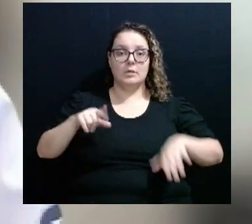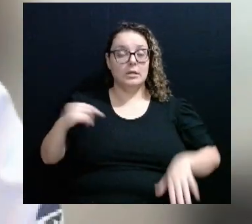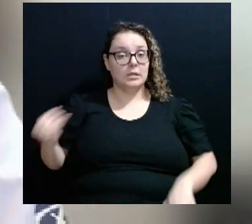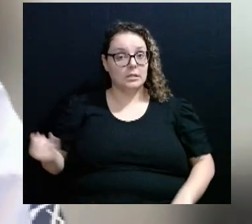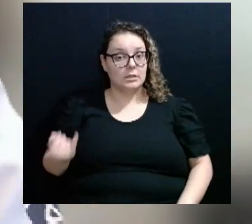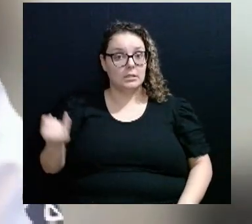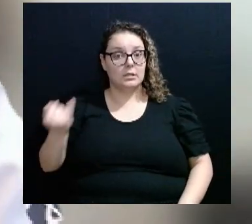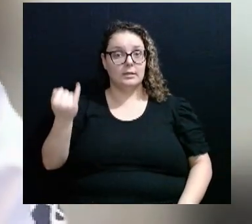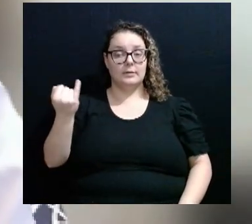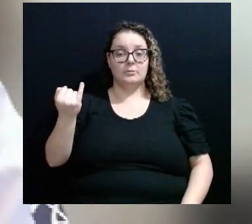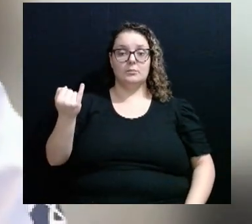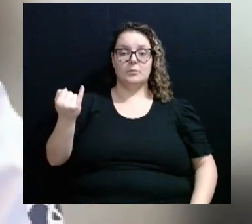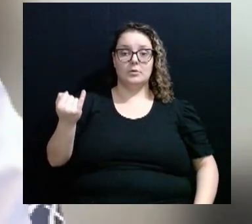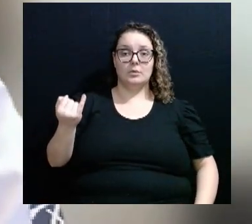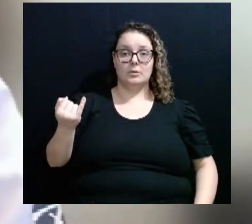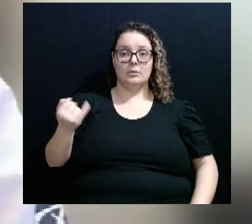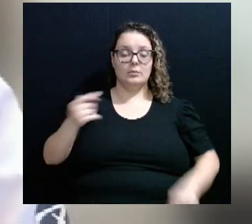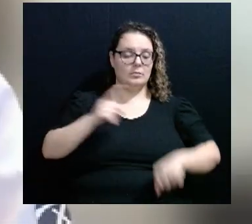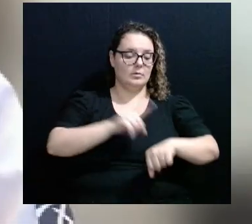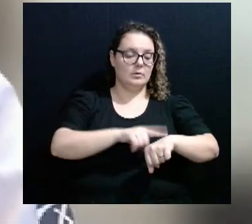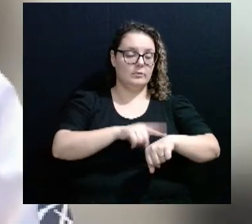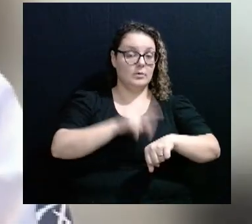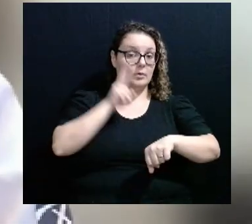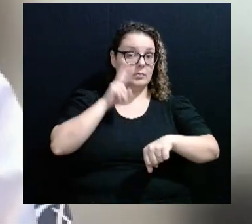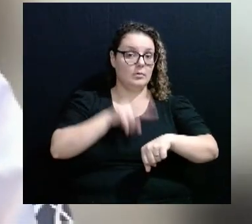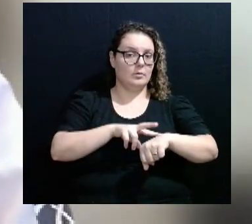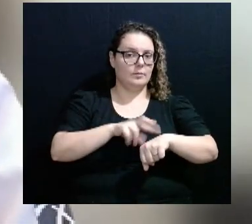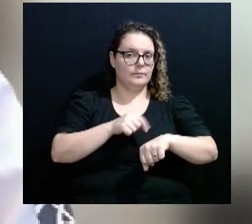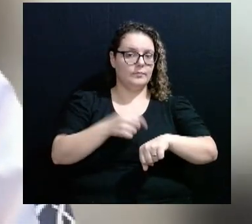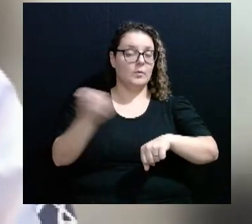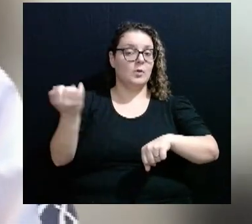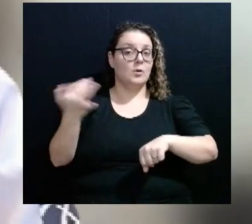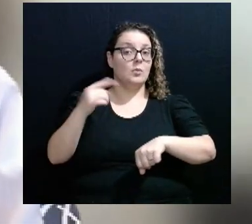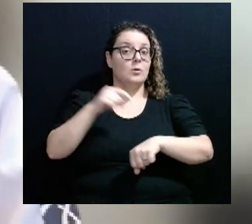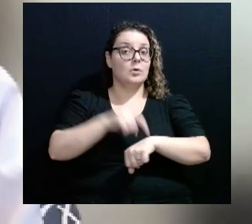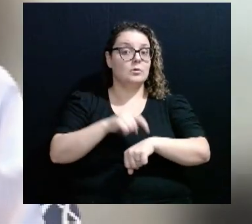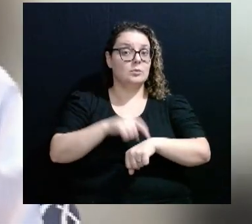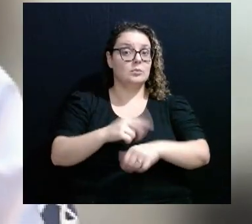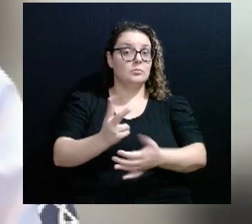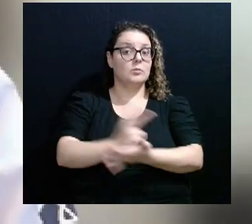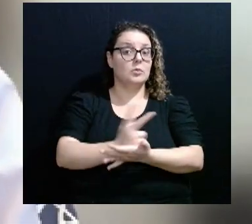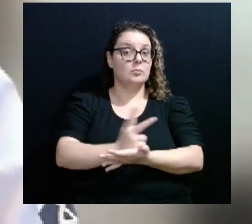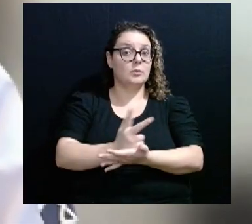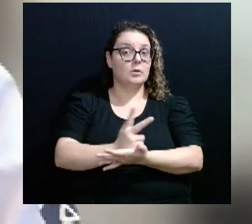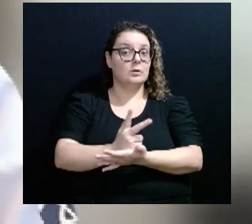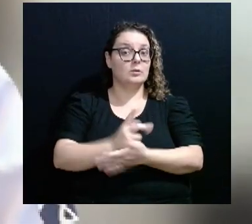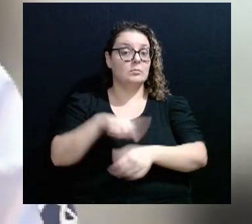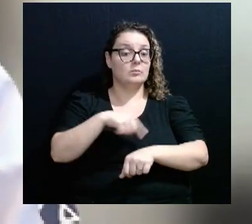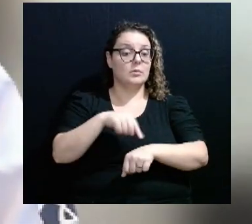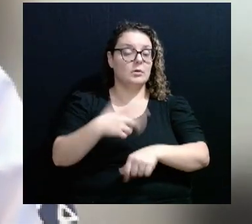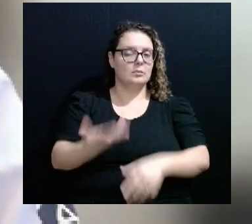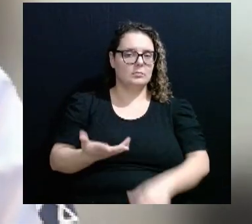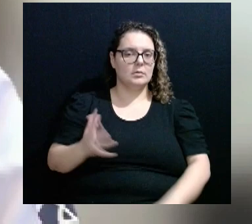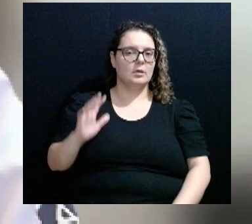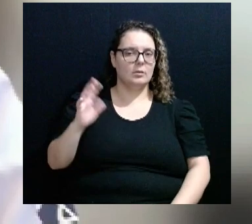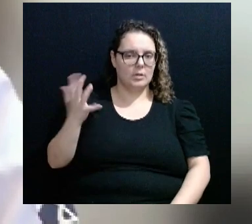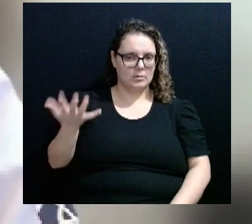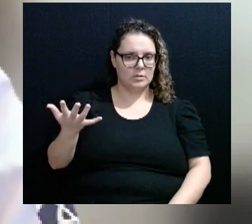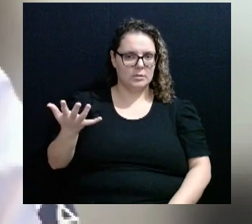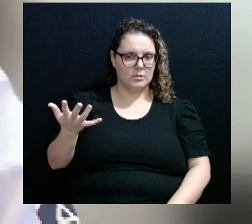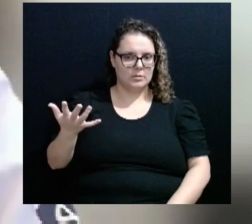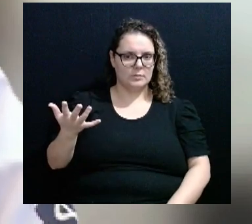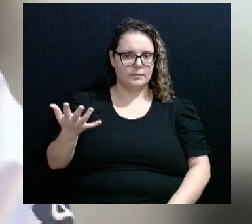calmo e é muito importante olhar para o relógio para saber quanto tempo esse evento está durando,